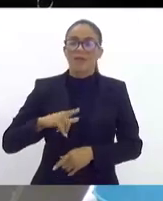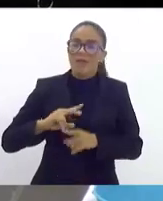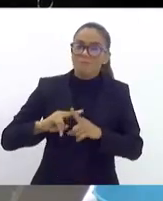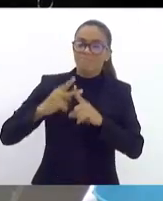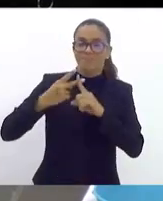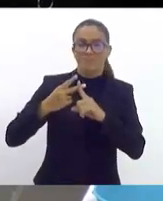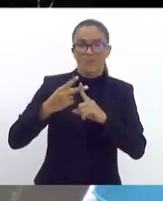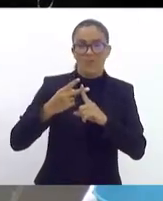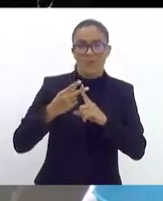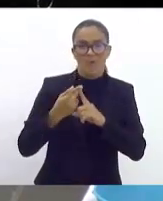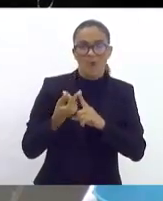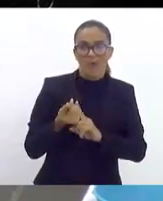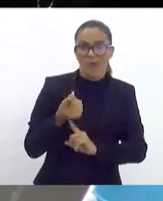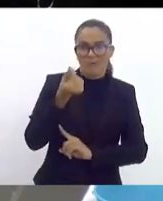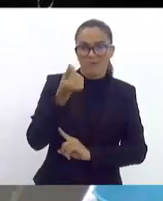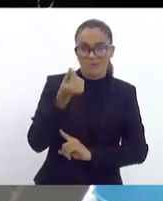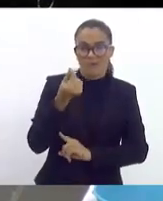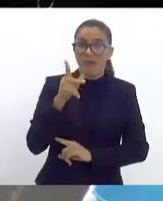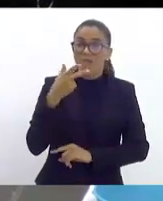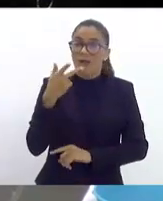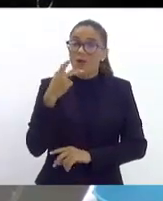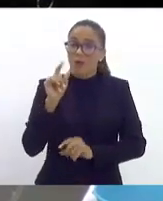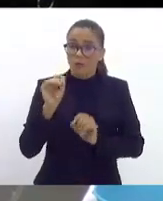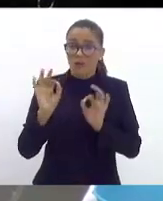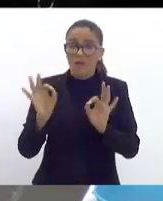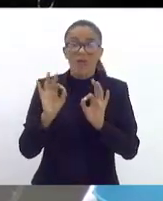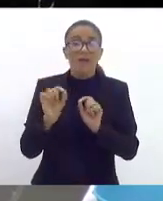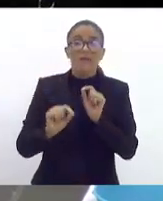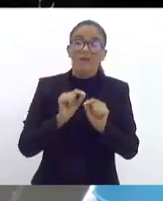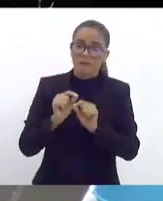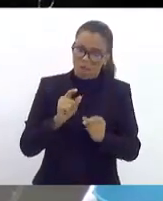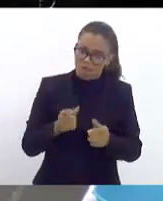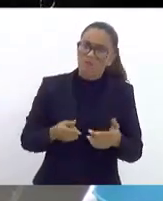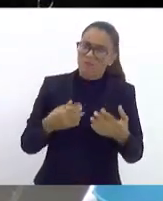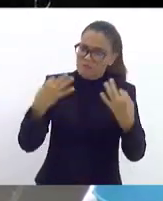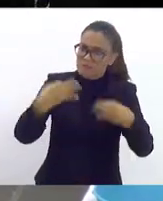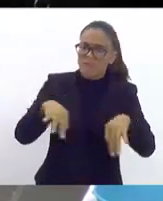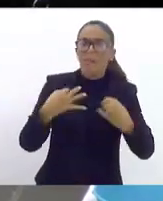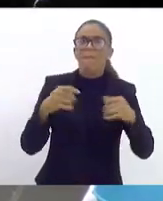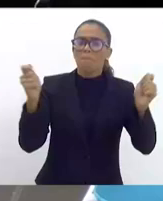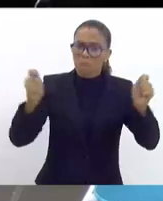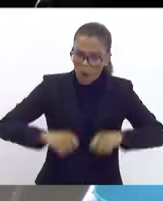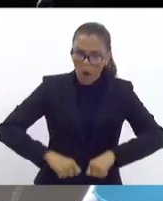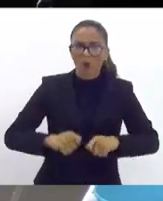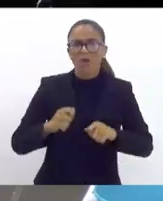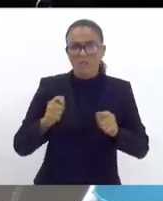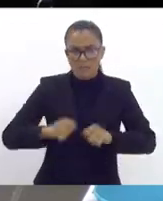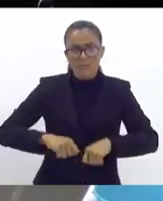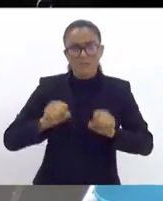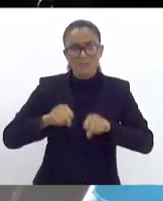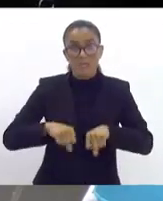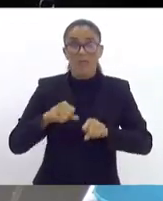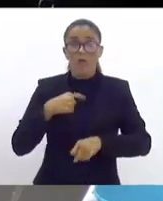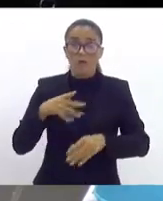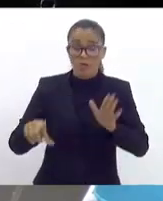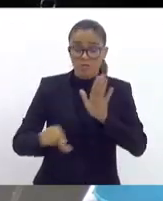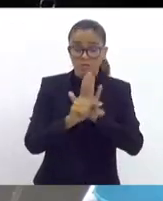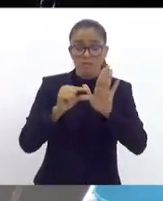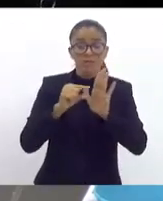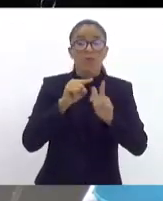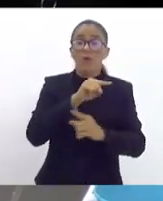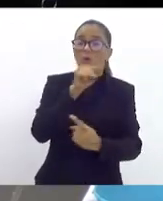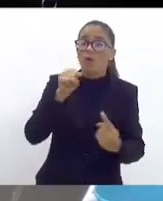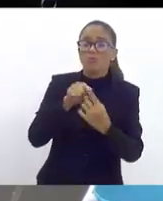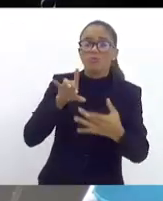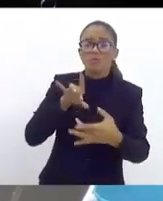o que a gente está dizendo aqui é é afirmamos a necessidade do reajuste poderá ser feito então a nossa emenda vem